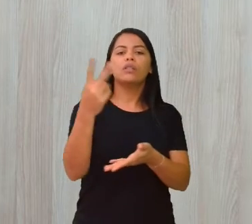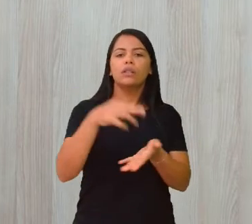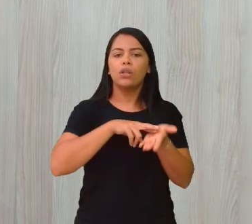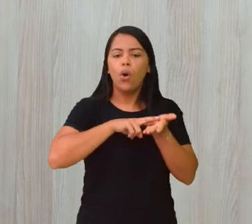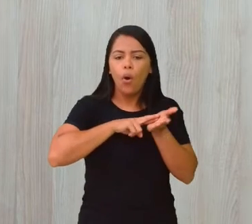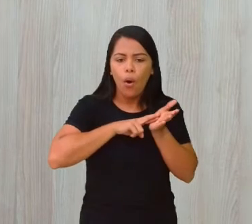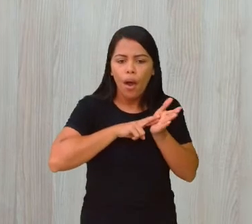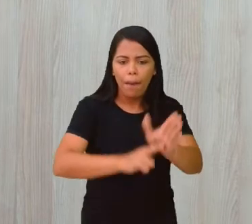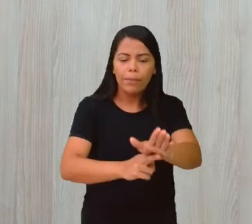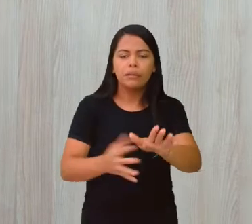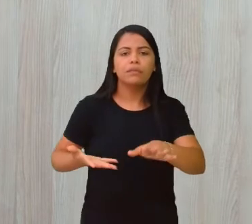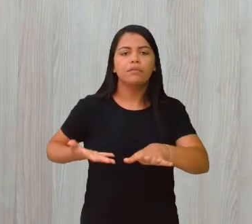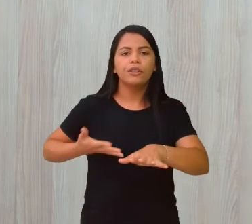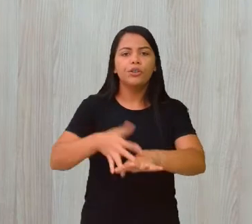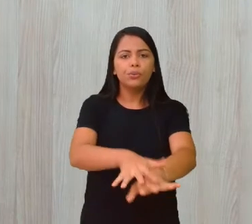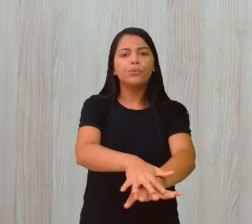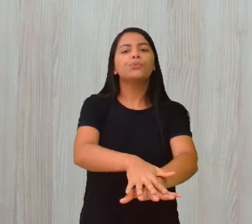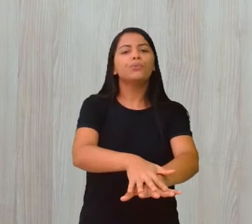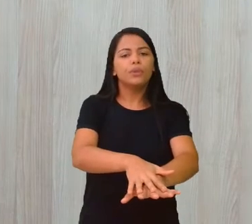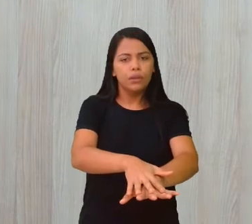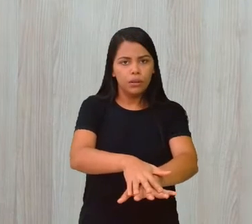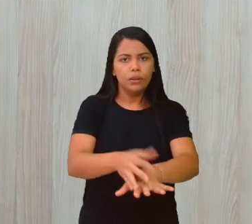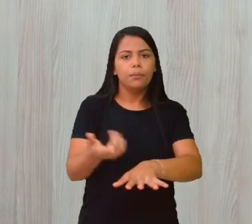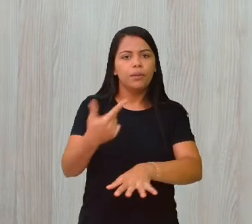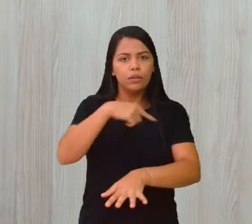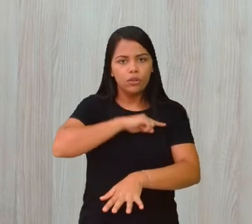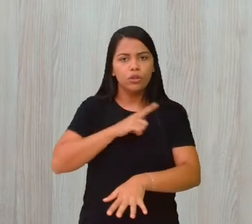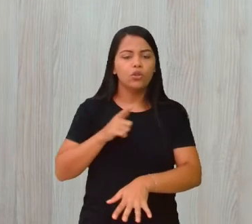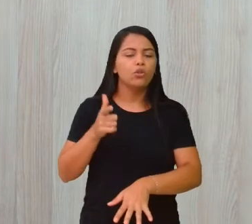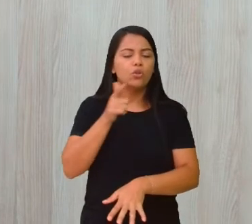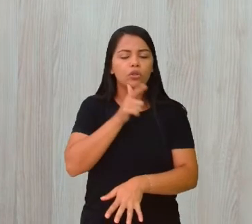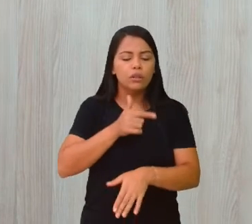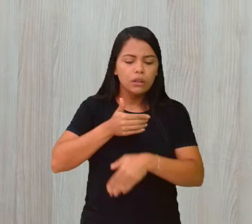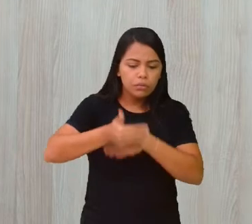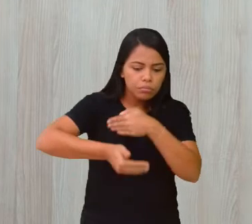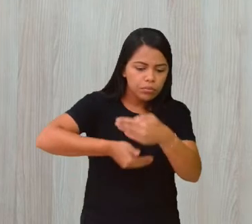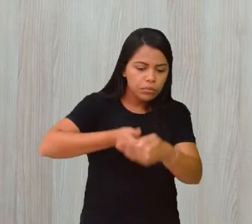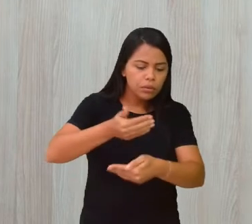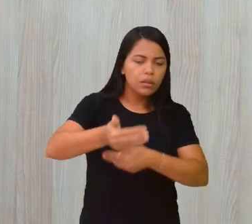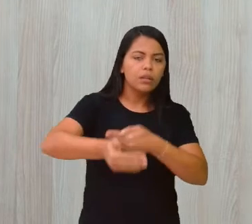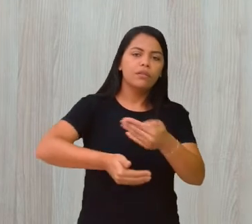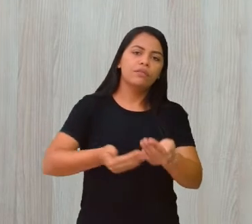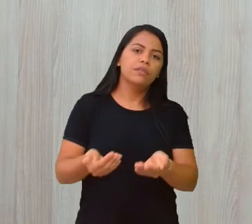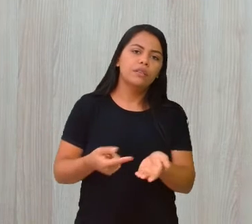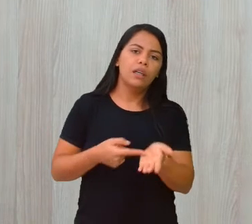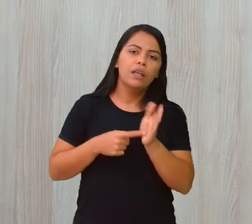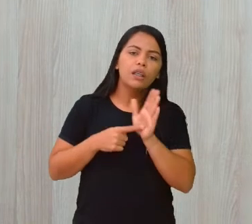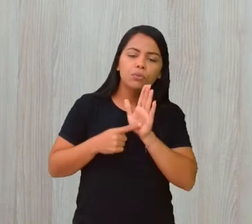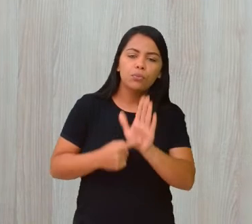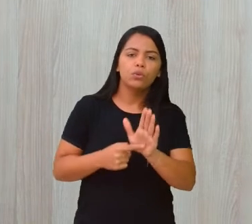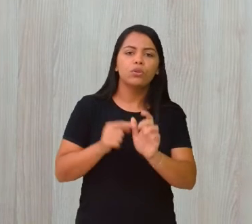representatividade, incluí-los para que a gente possa avançar, né, e a gente possa trazer um pouco,